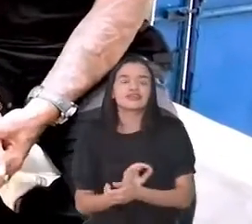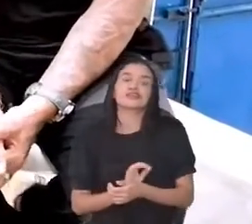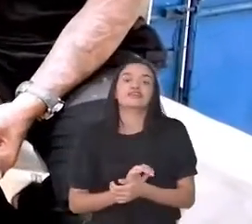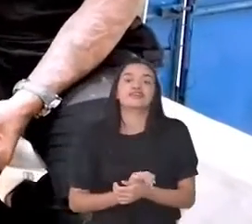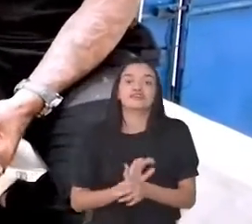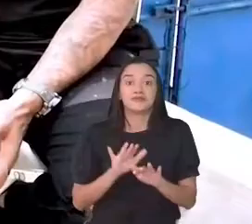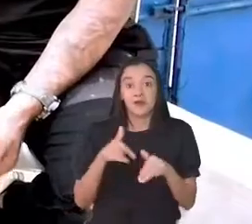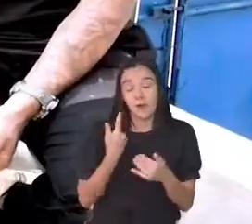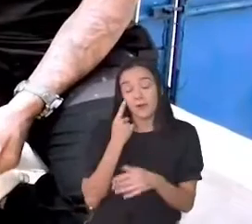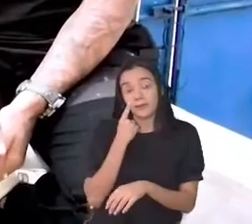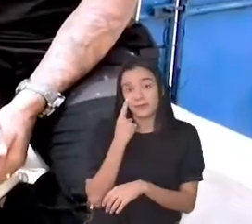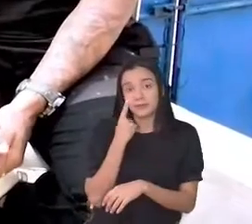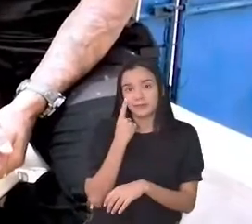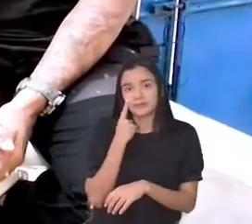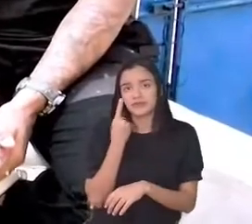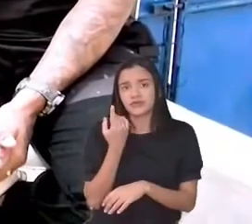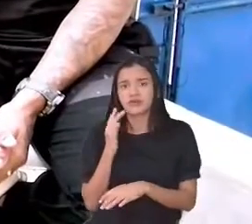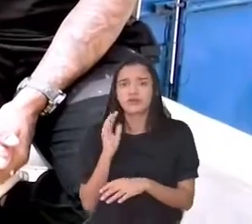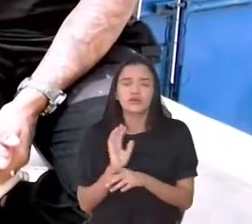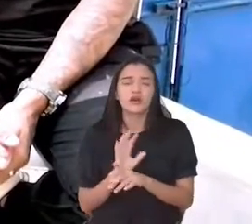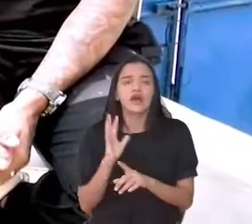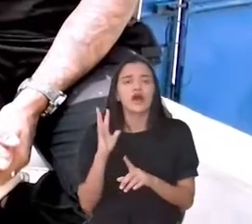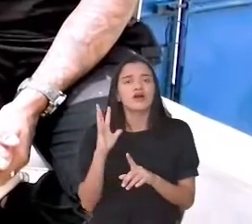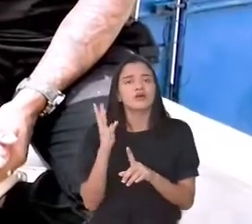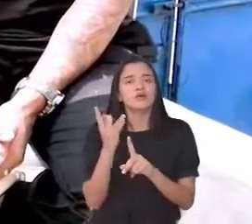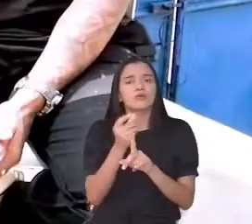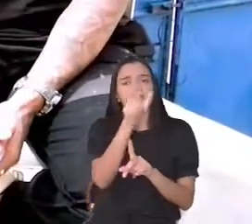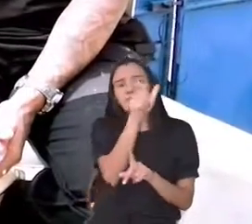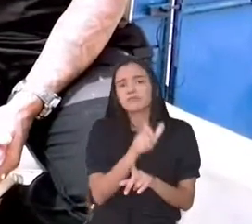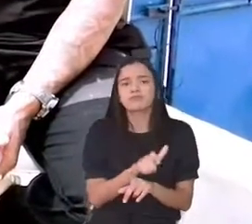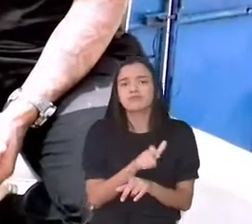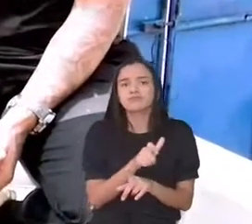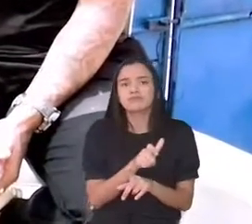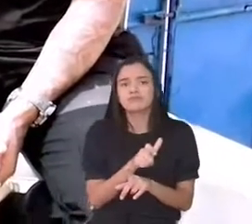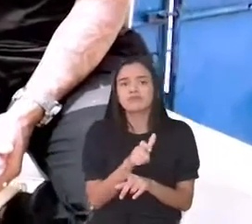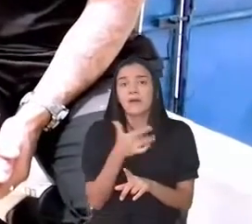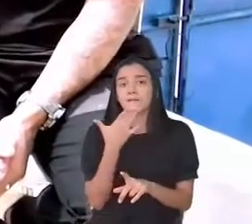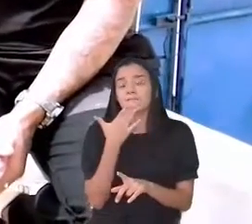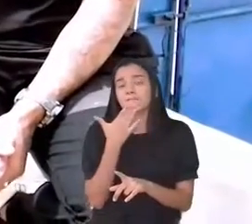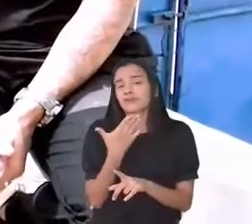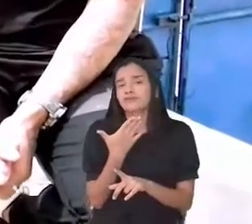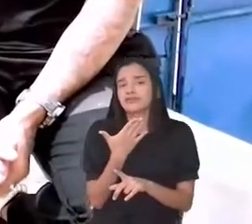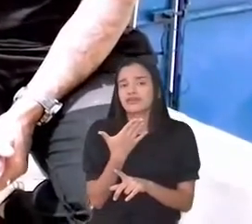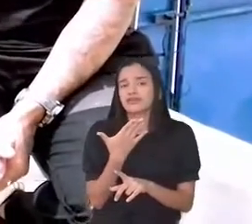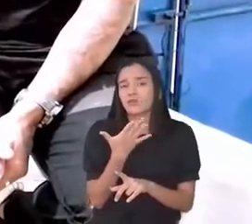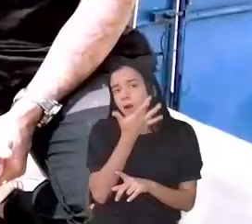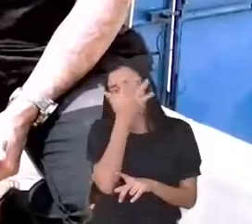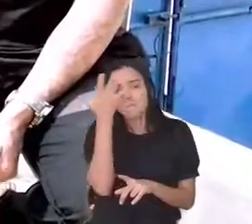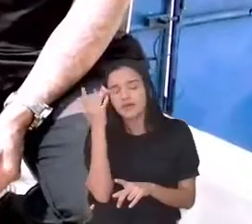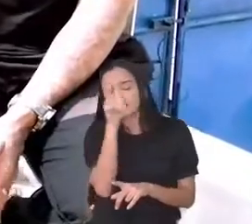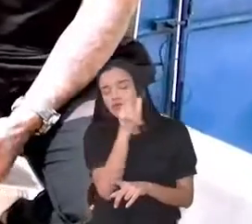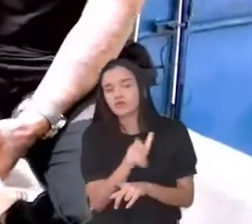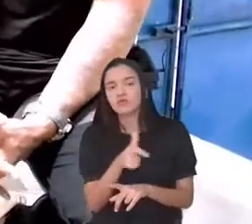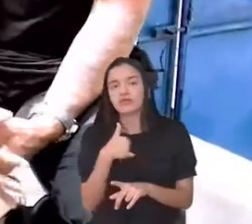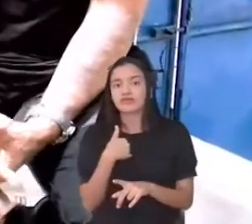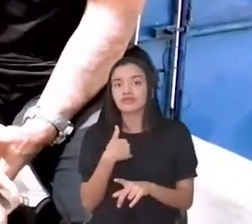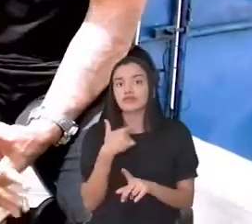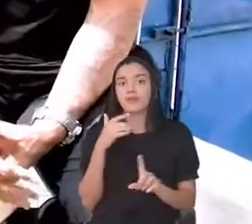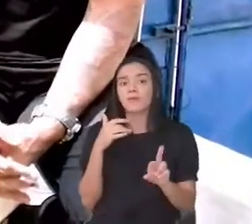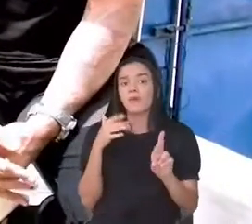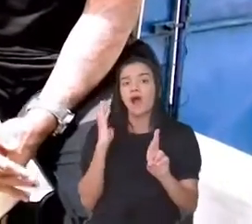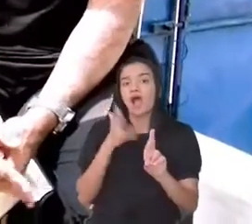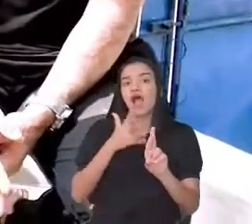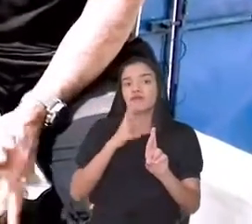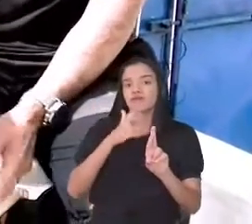Segue aí, olha. Qual seria o seu artista plástico preferido, assim, alguém que você tem como referência? Olha, eu tenho